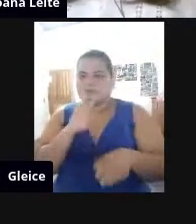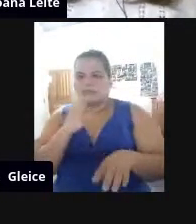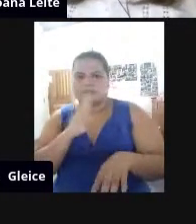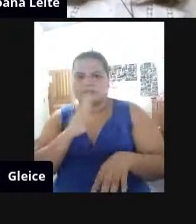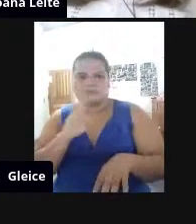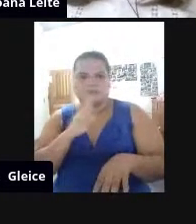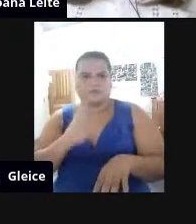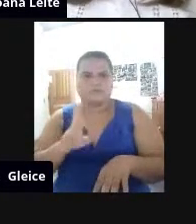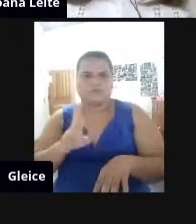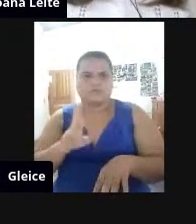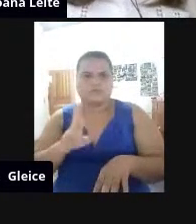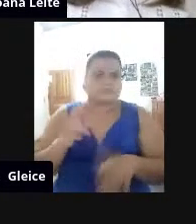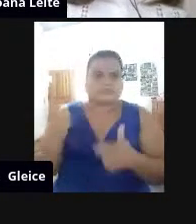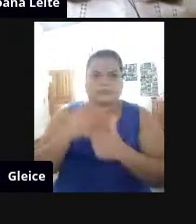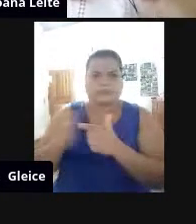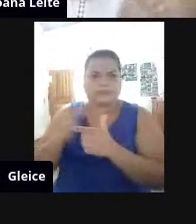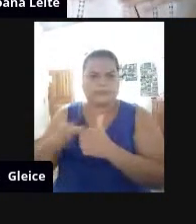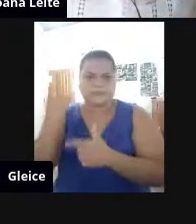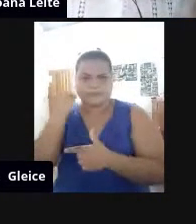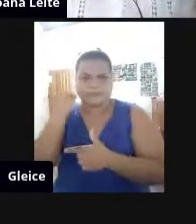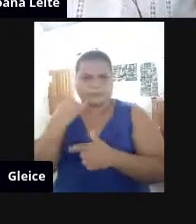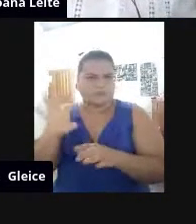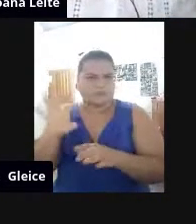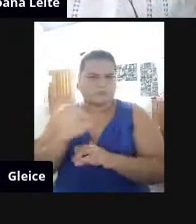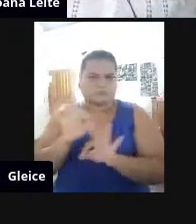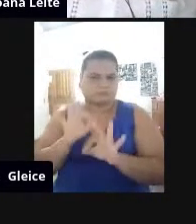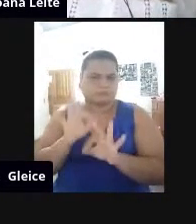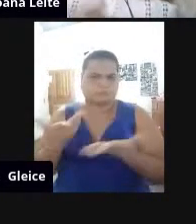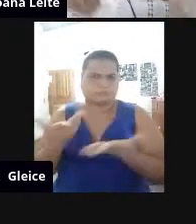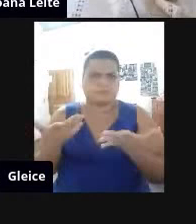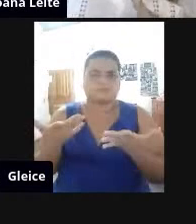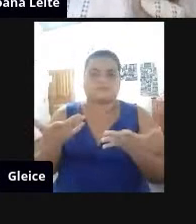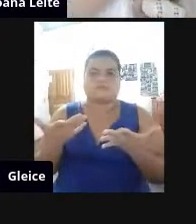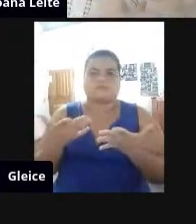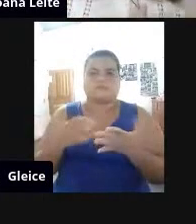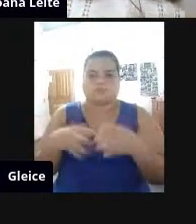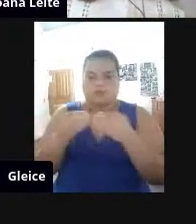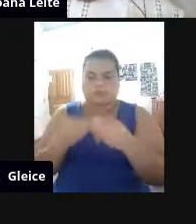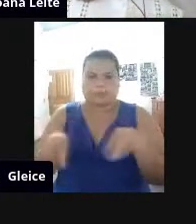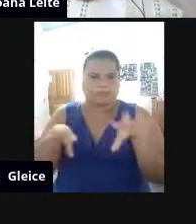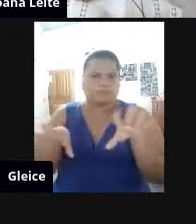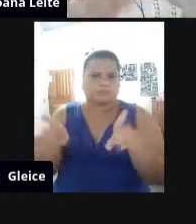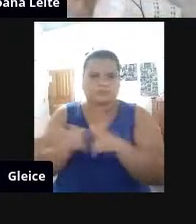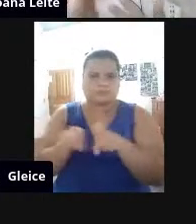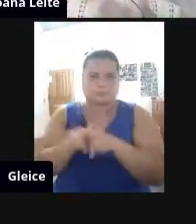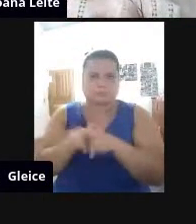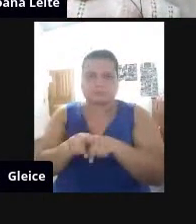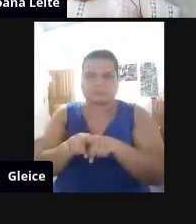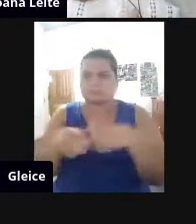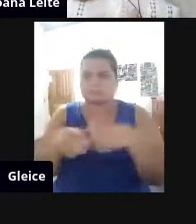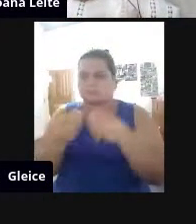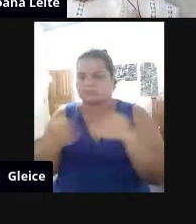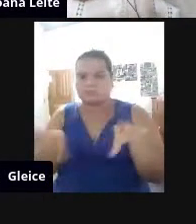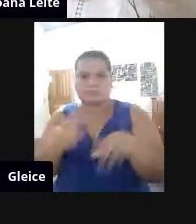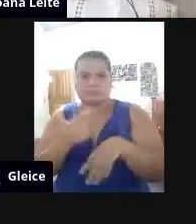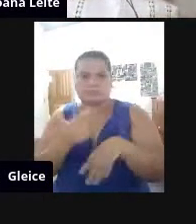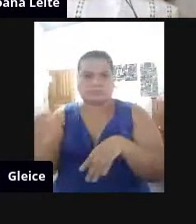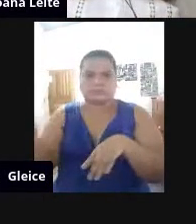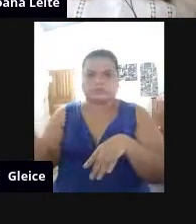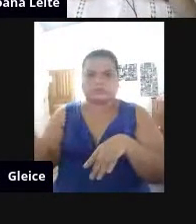à dieta. Então, nada de interferência, nem outros prejuízos, nem agravamento de outros sintomas por causa da